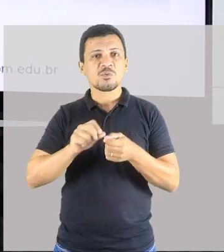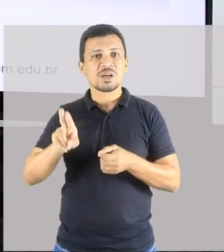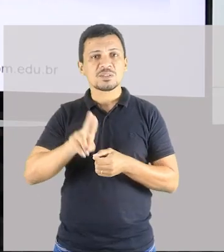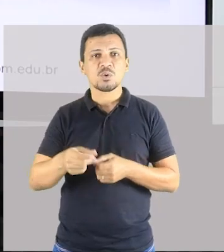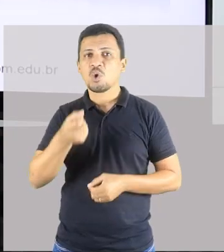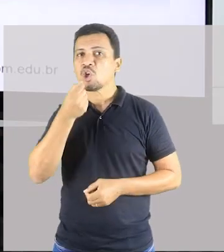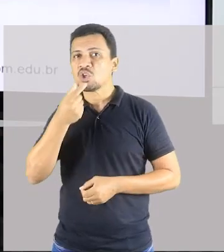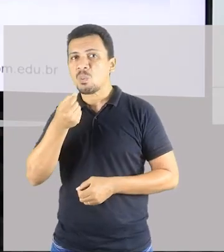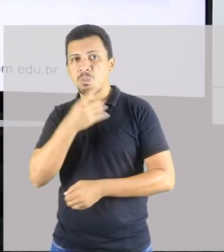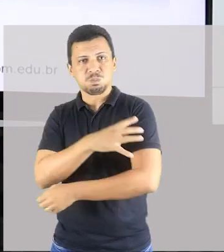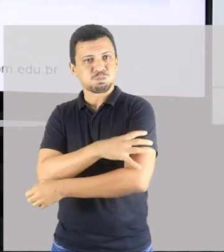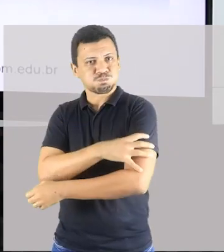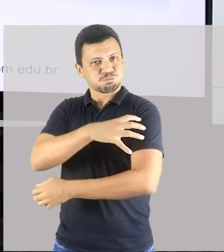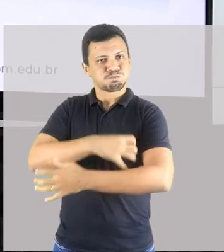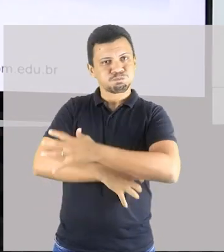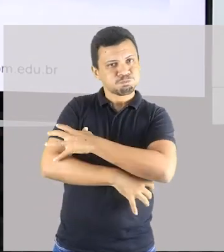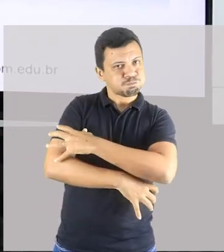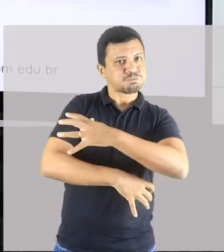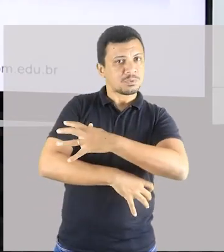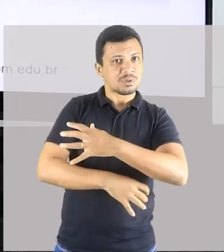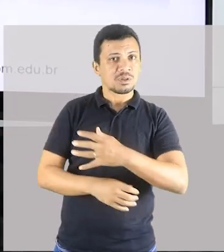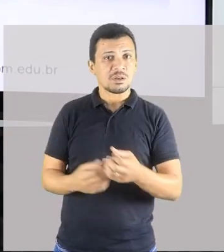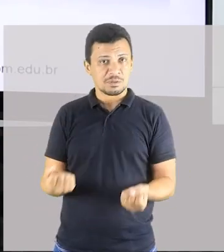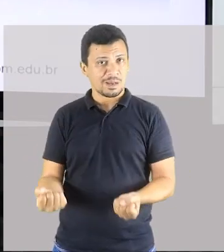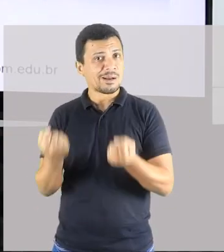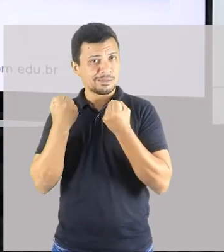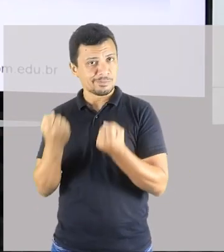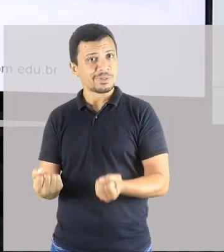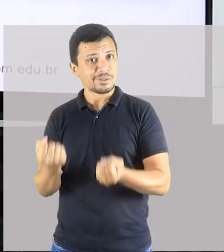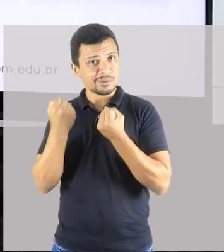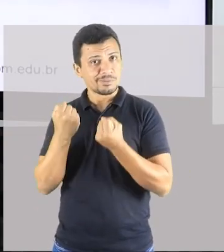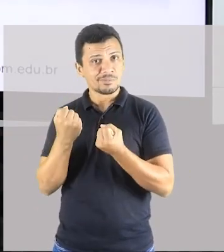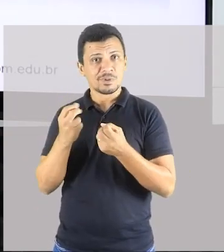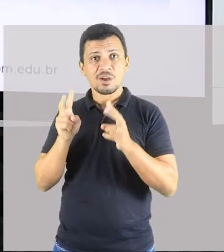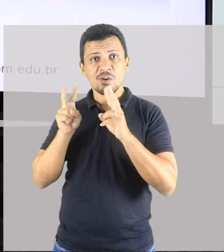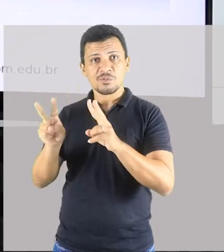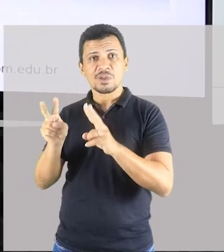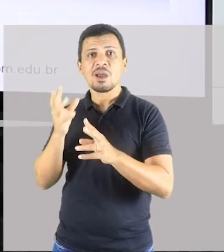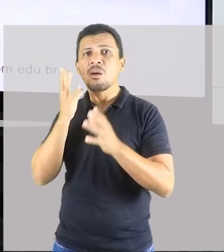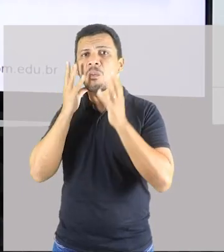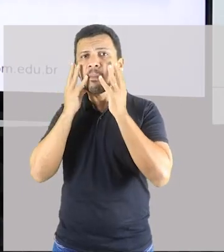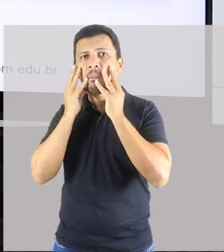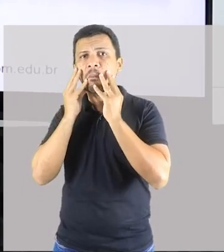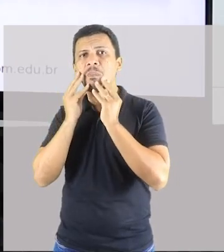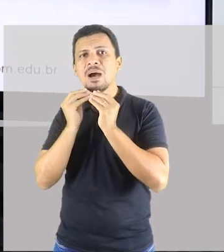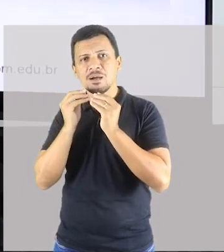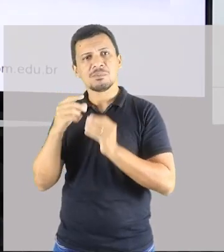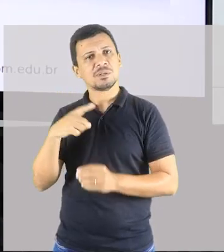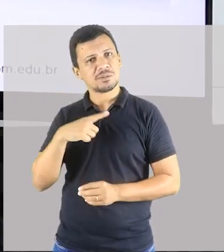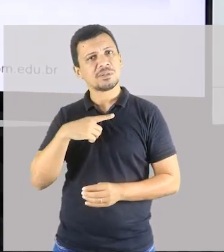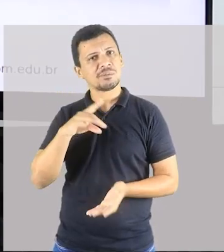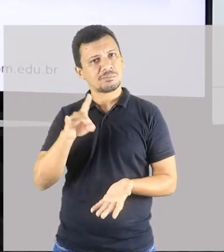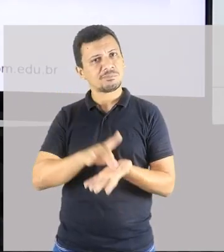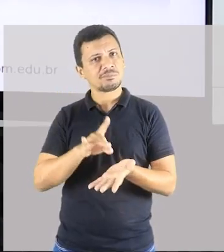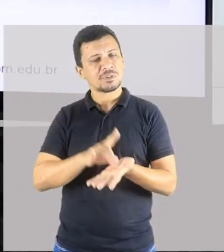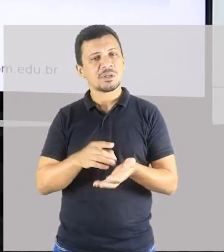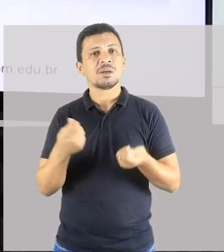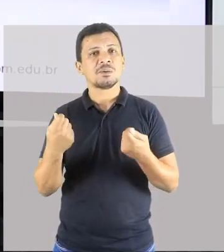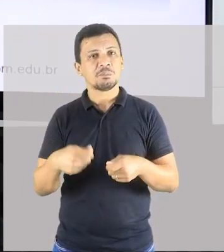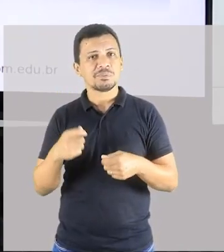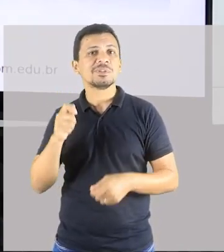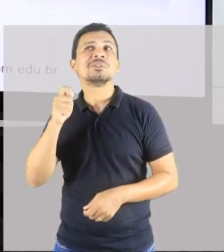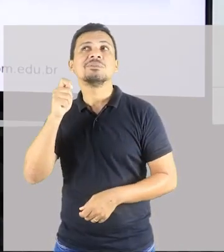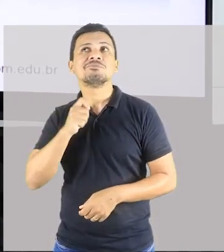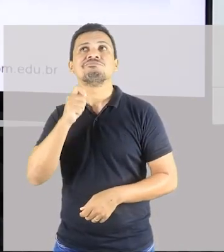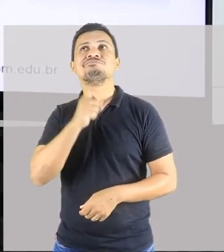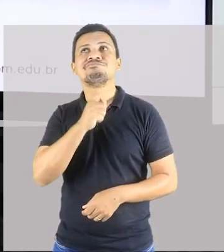dessas substâncias em academias e elas têm barba, literalmente, e precisam estar retirando